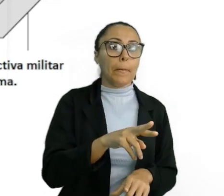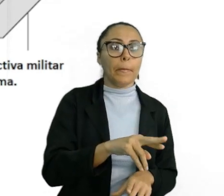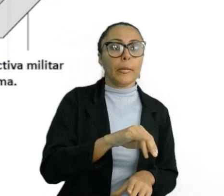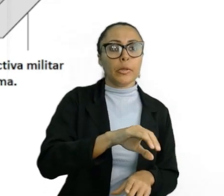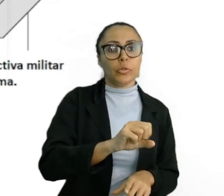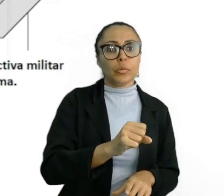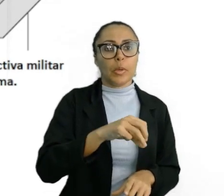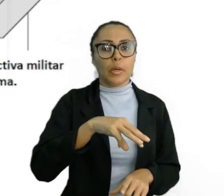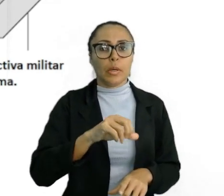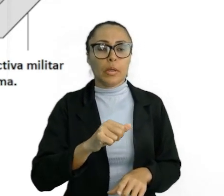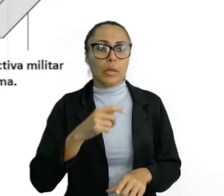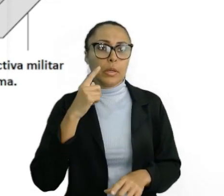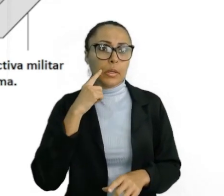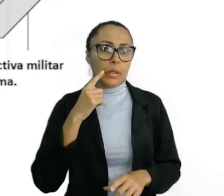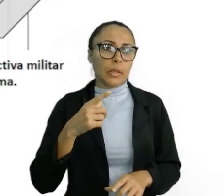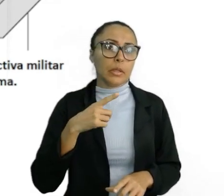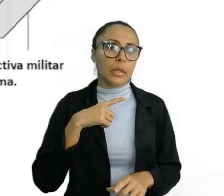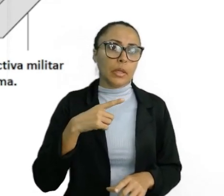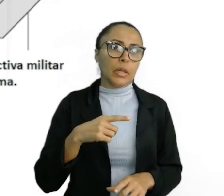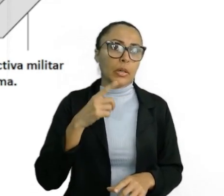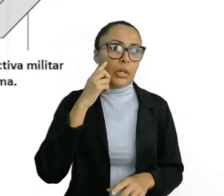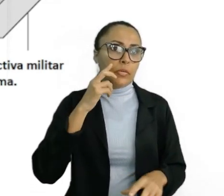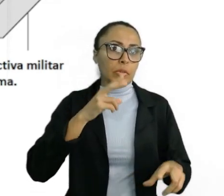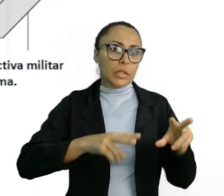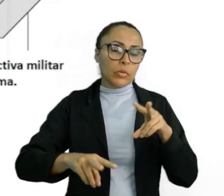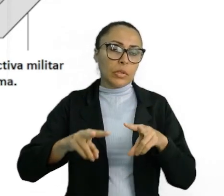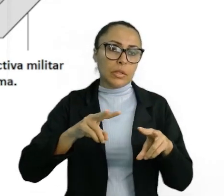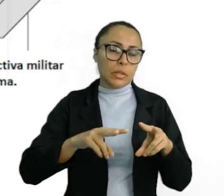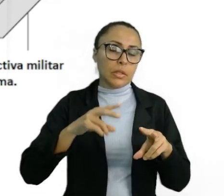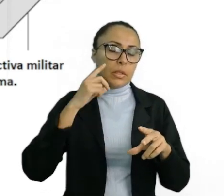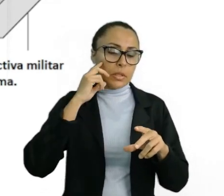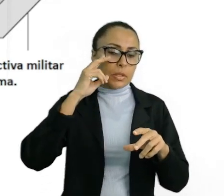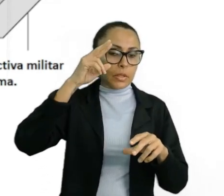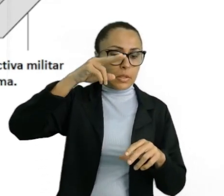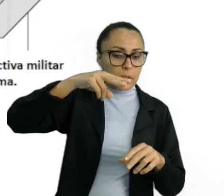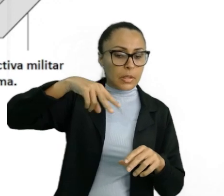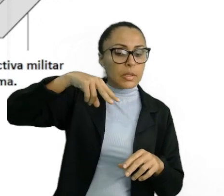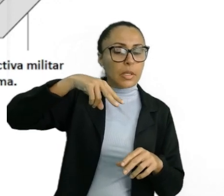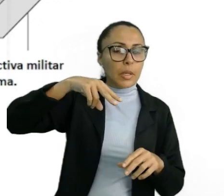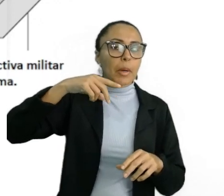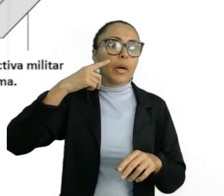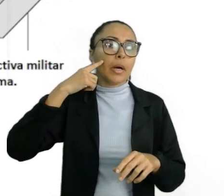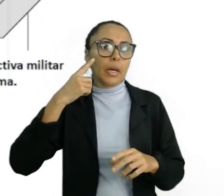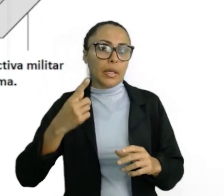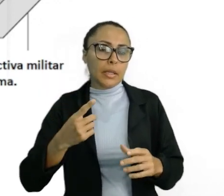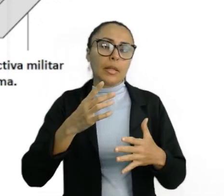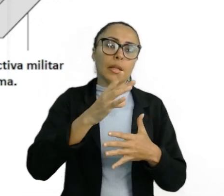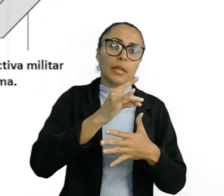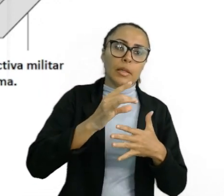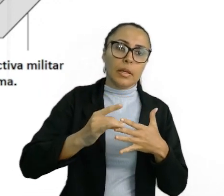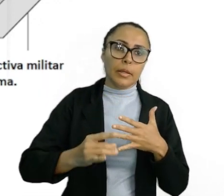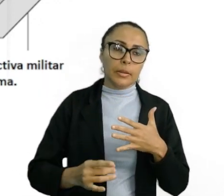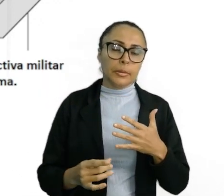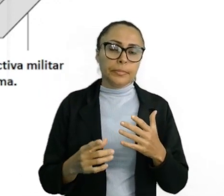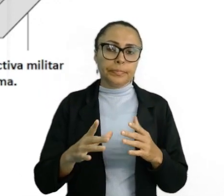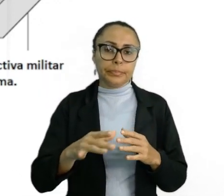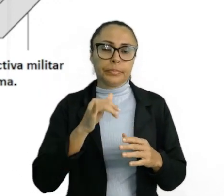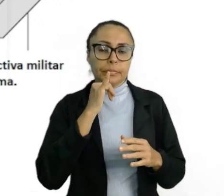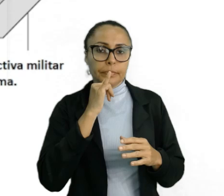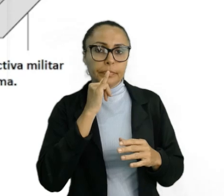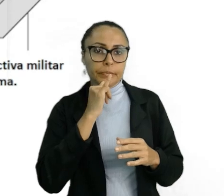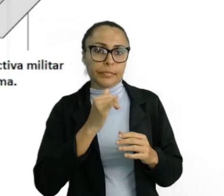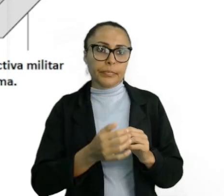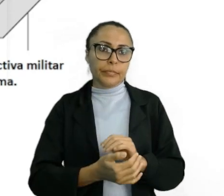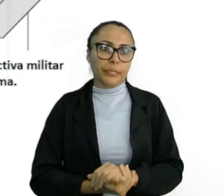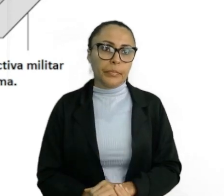gente tem a visão de cima, e a gente pode, nessa perspectiva, detalhar. Por exemplo, se aquilo ali fosse